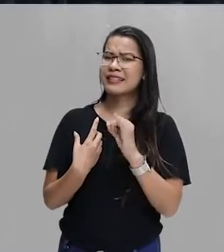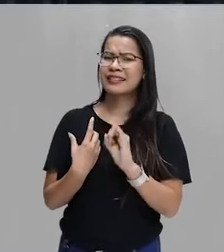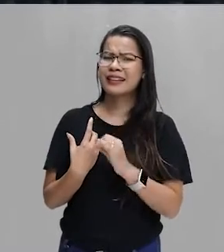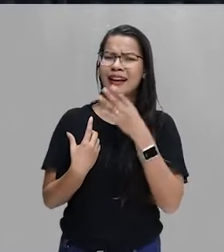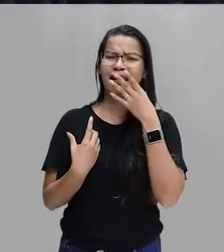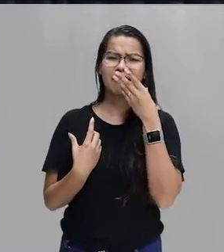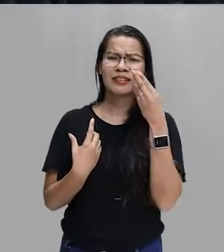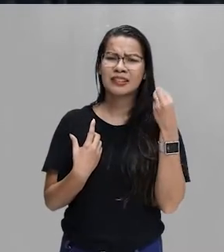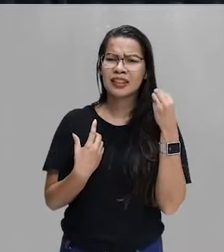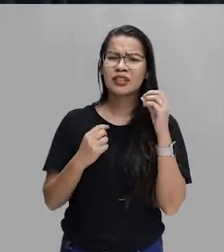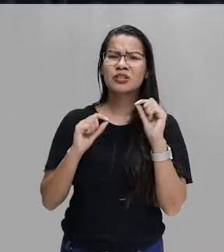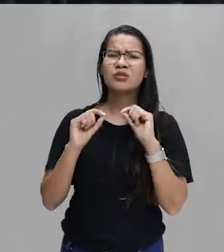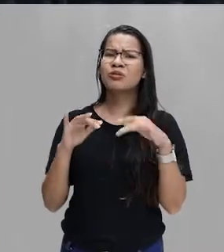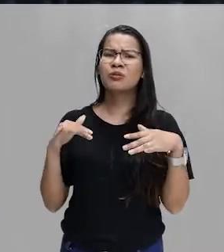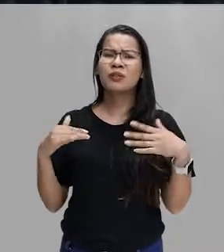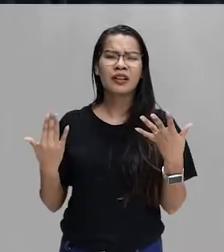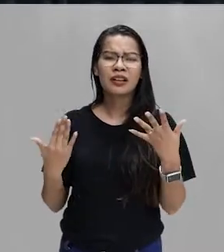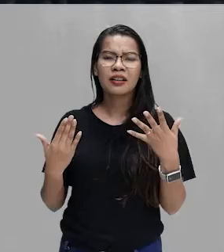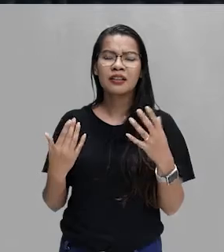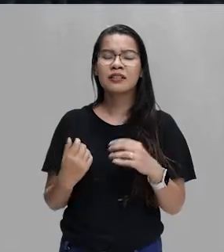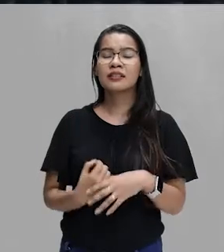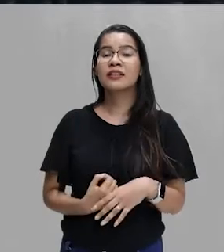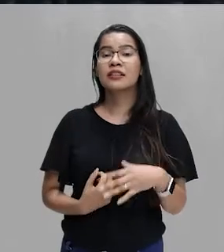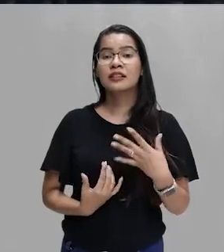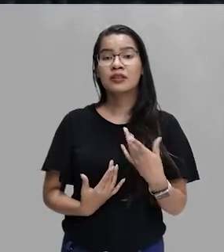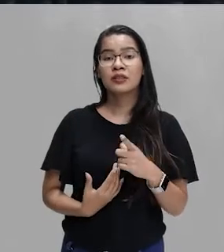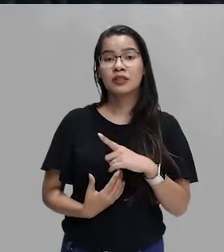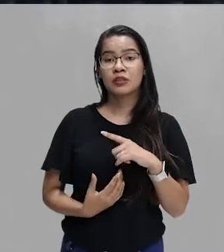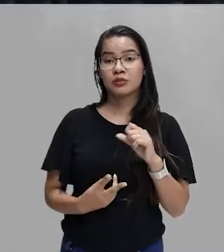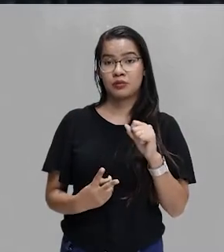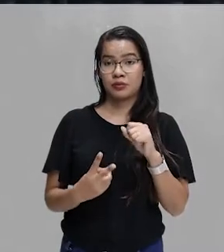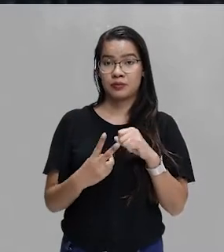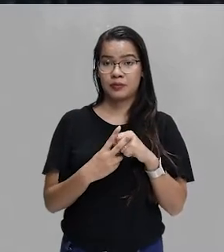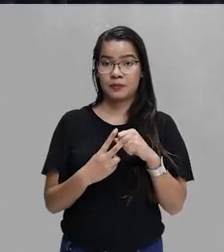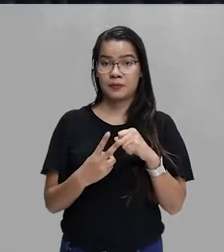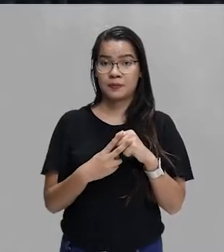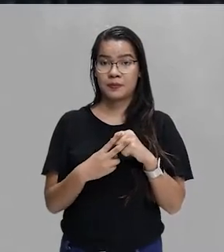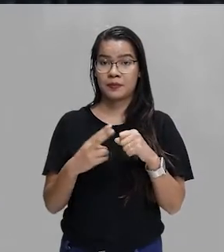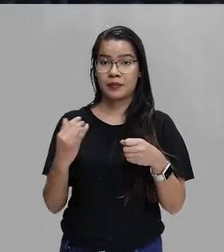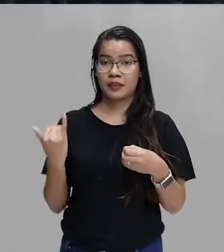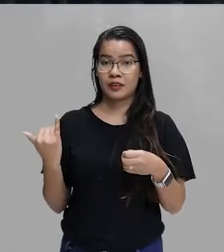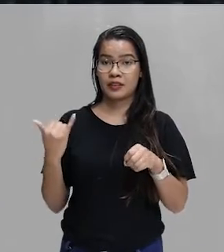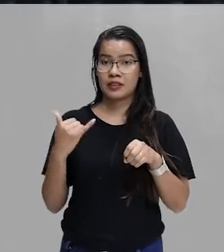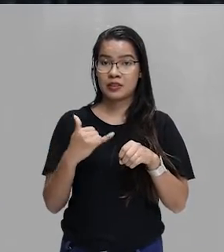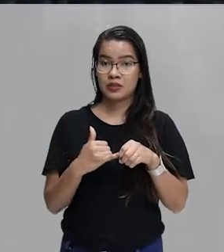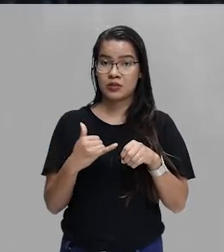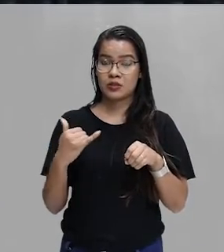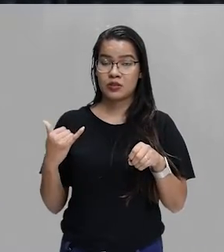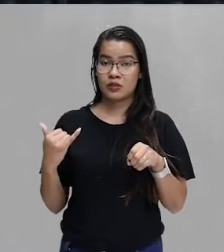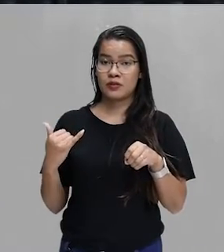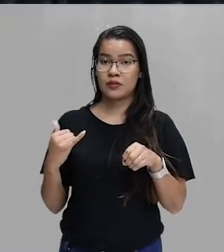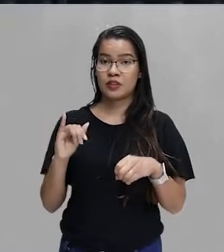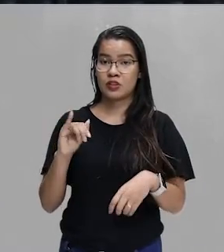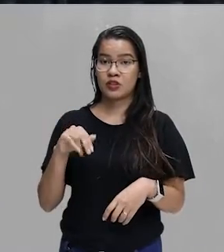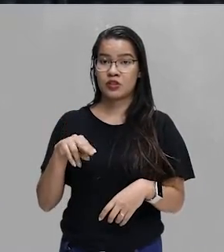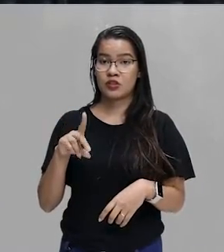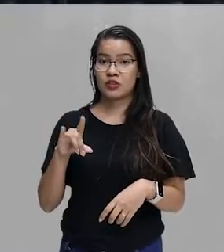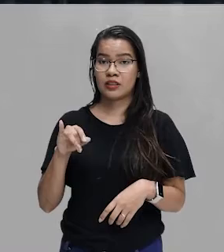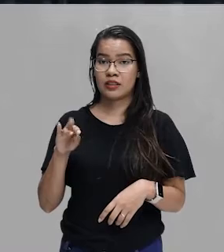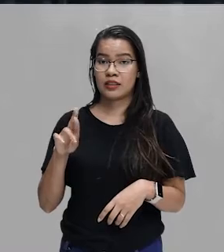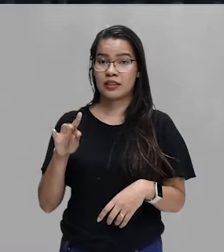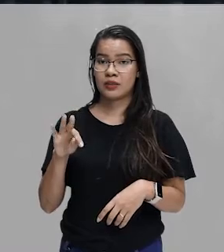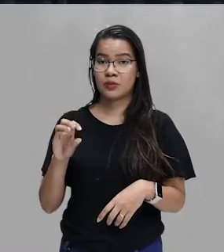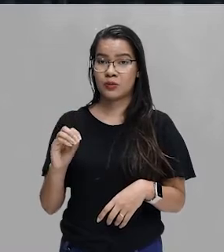esquecem de alguma coisa. Então, eu tenho um verbo transitivo indireto